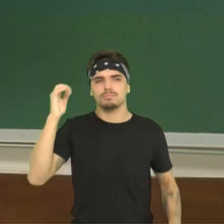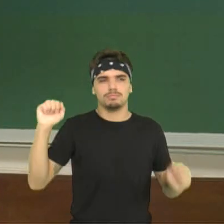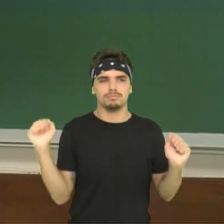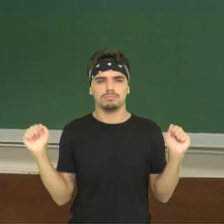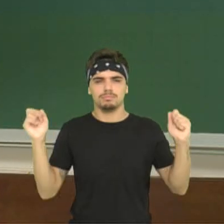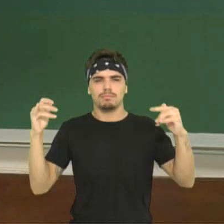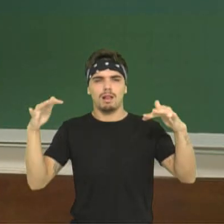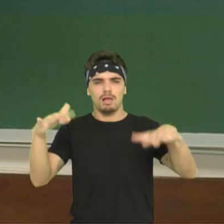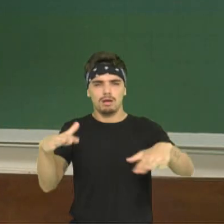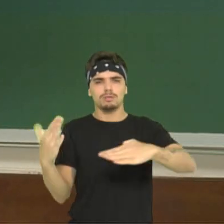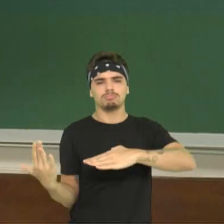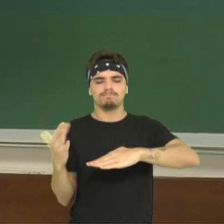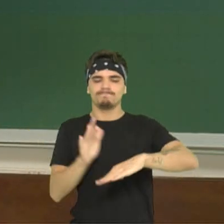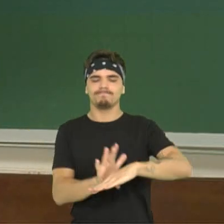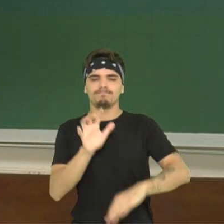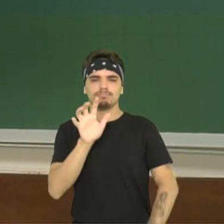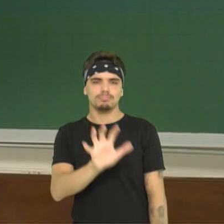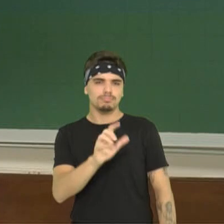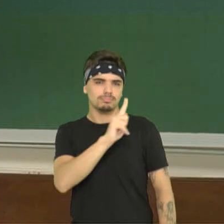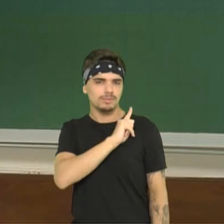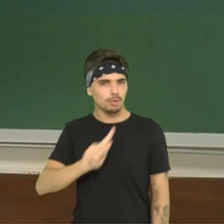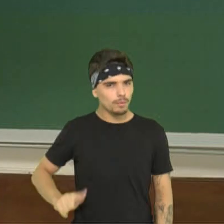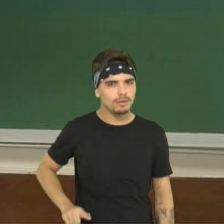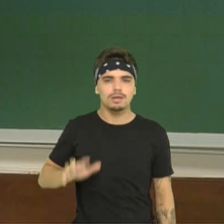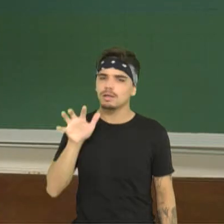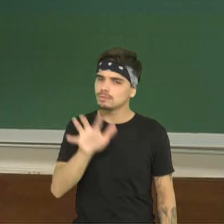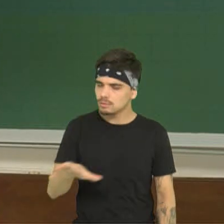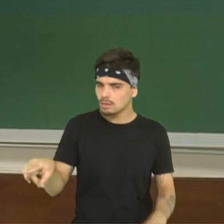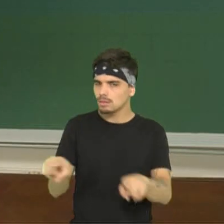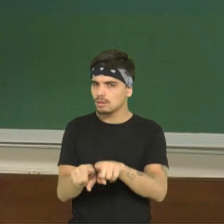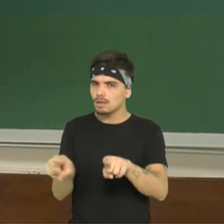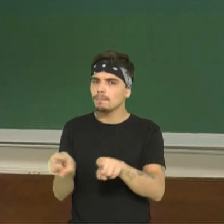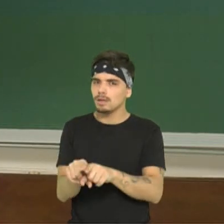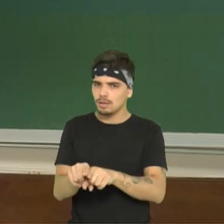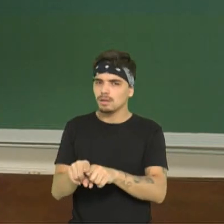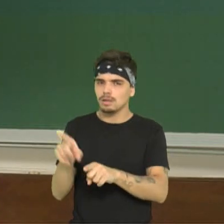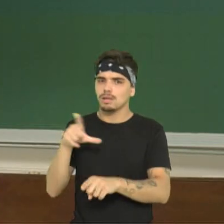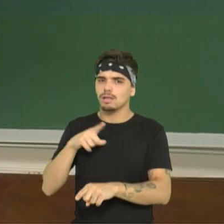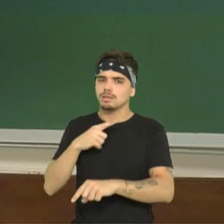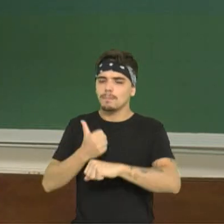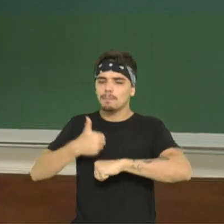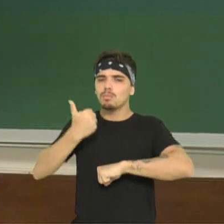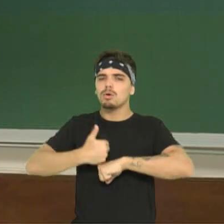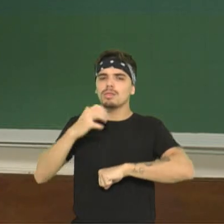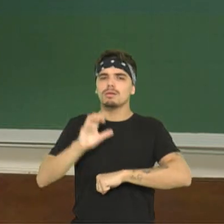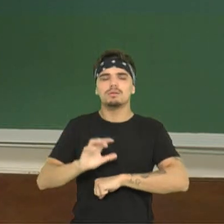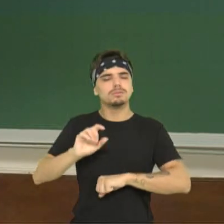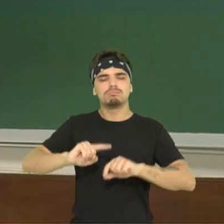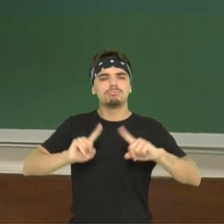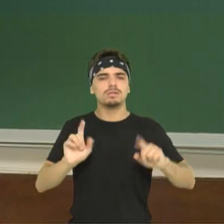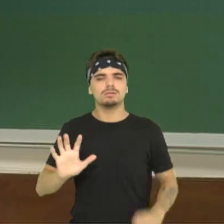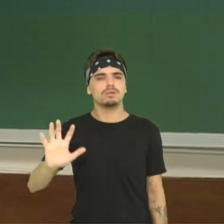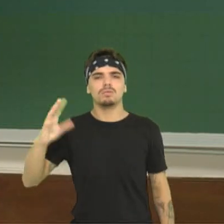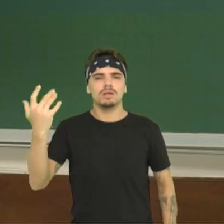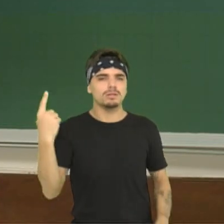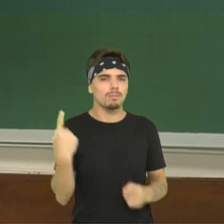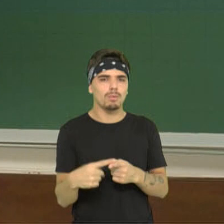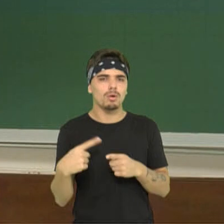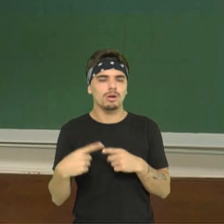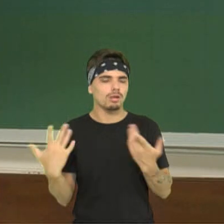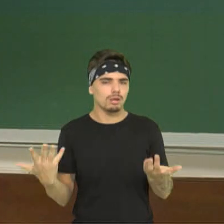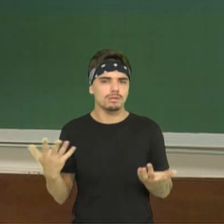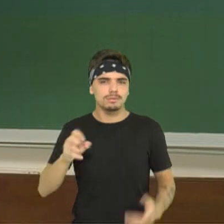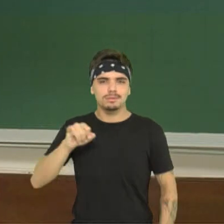que defendem esse tipo de governo, que defendem esse tipo de poder, tá? E por que isso acontece se muitas